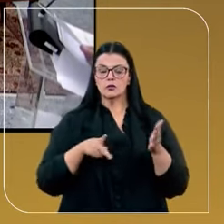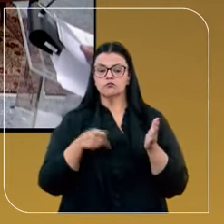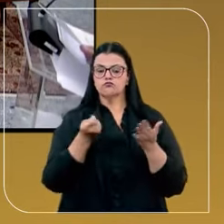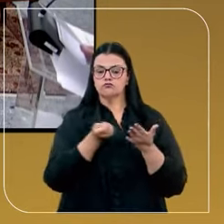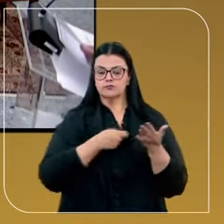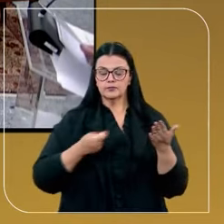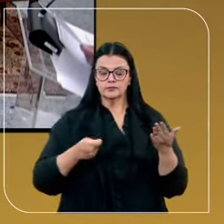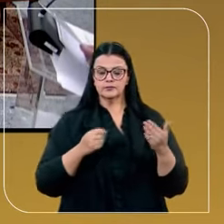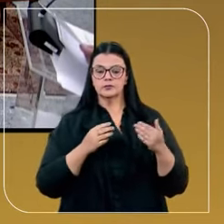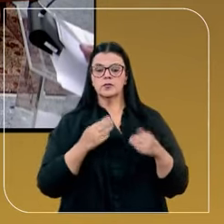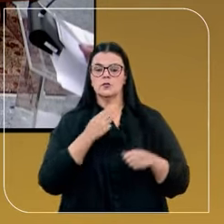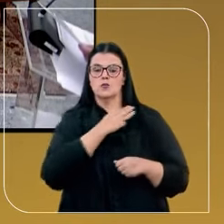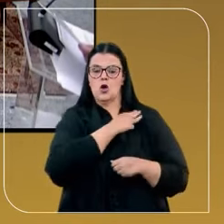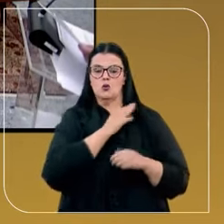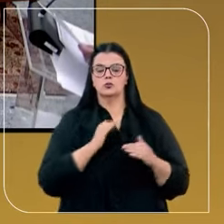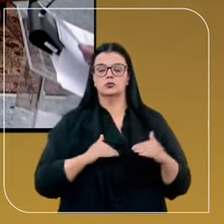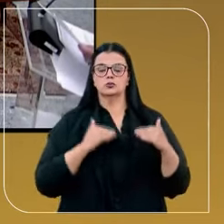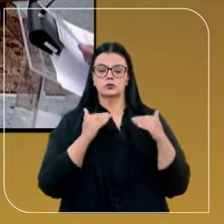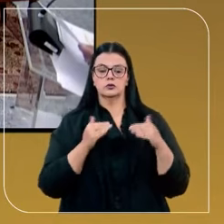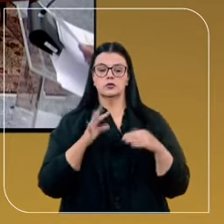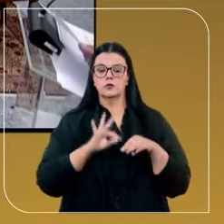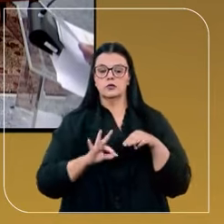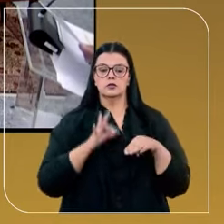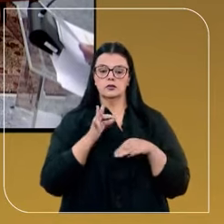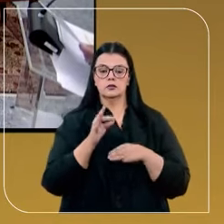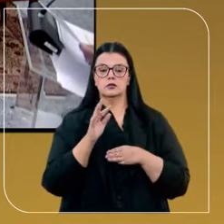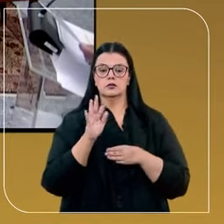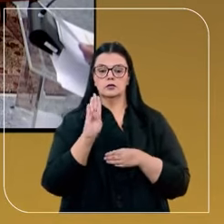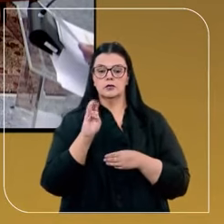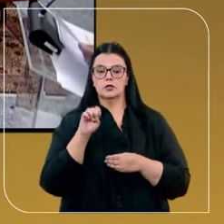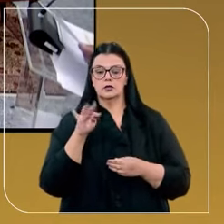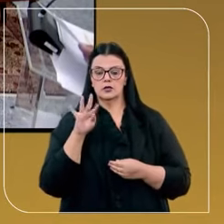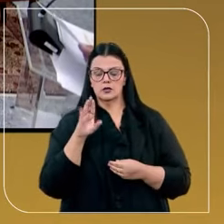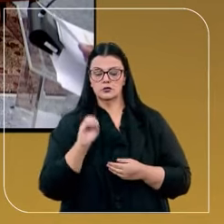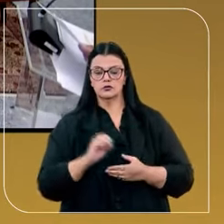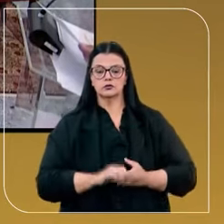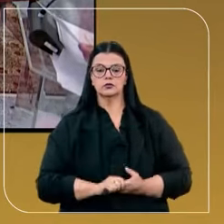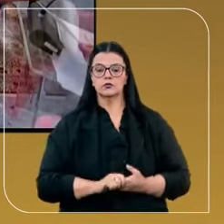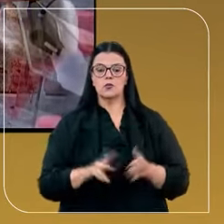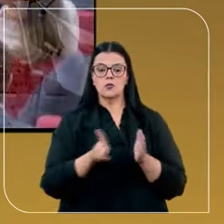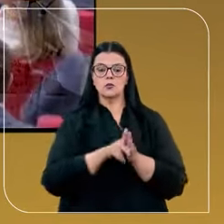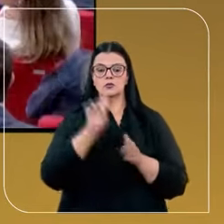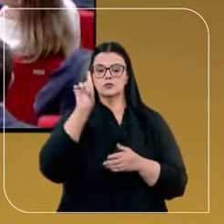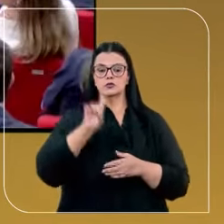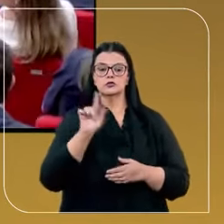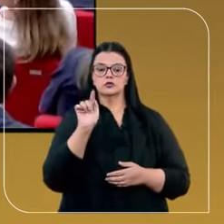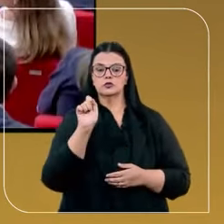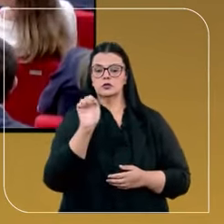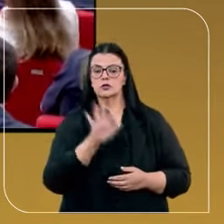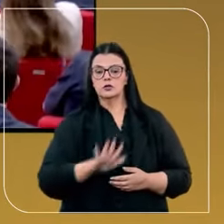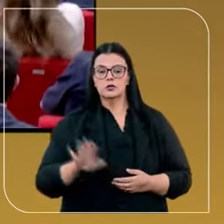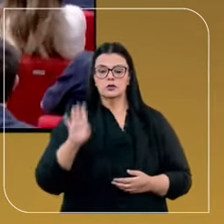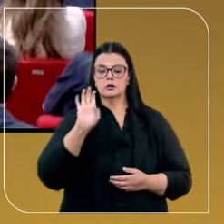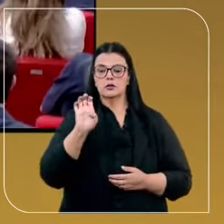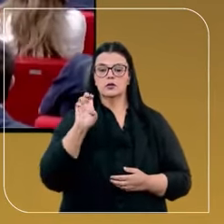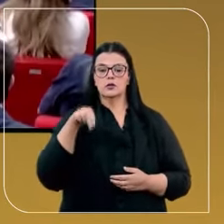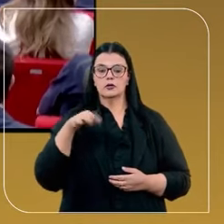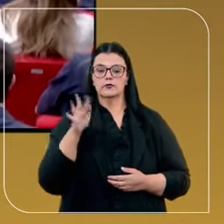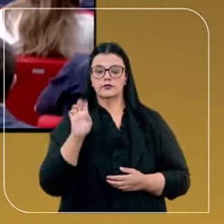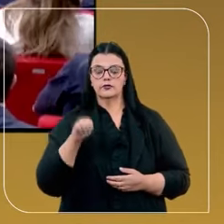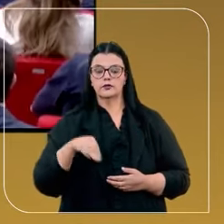Sua Excelência, o senhor ministro Benedito Gonçalves, no cargo de diretor-geral da Infam.